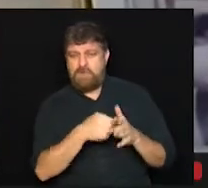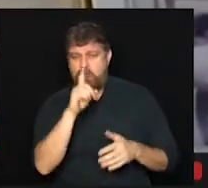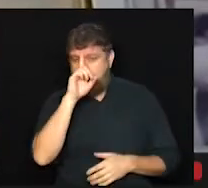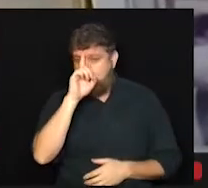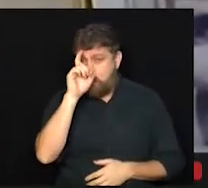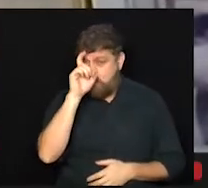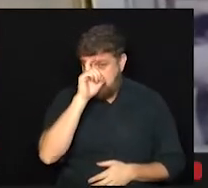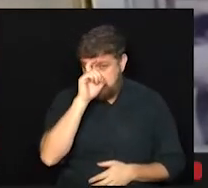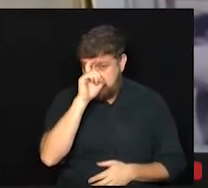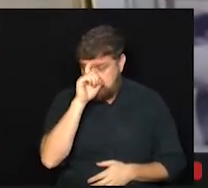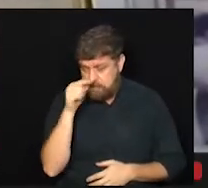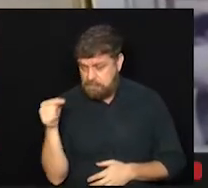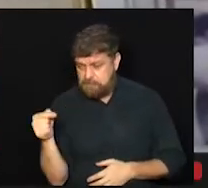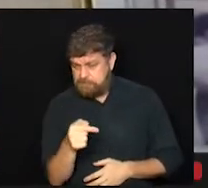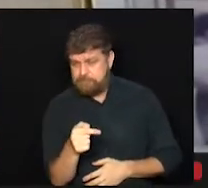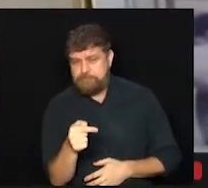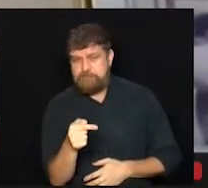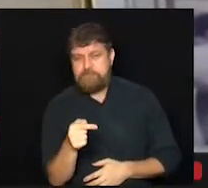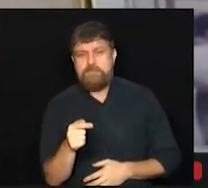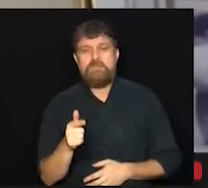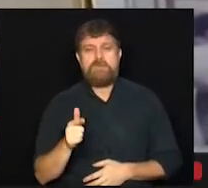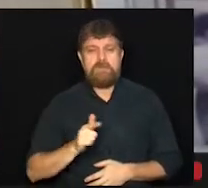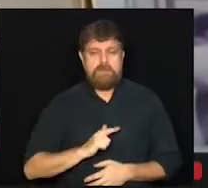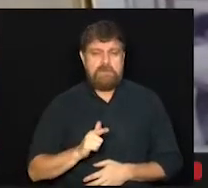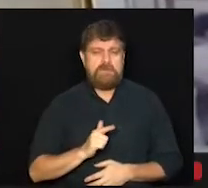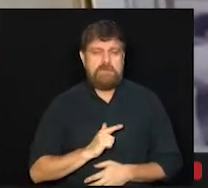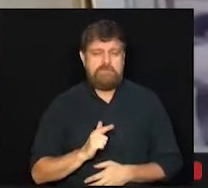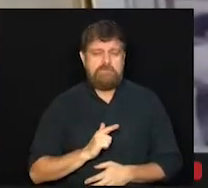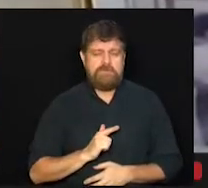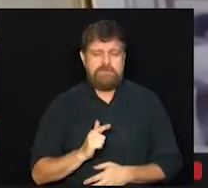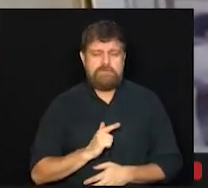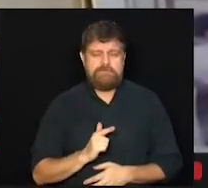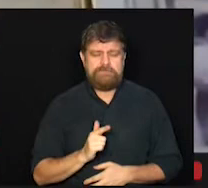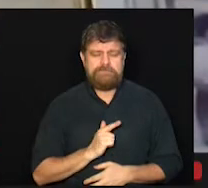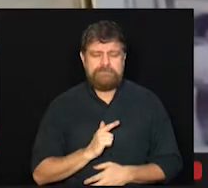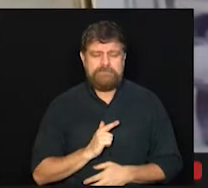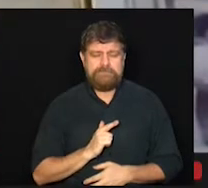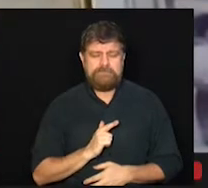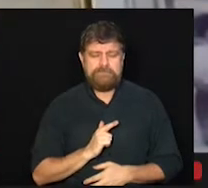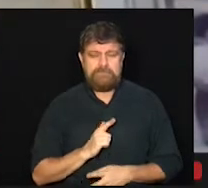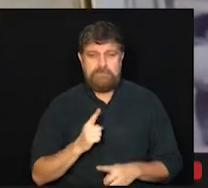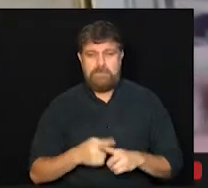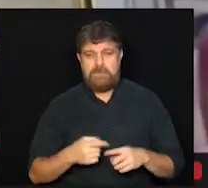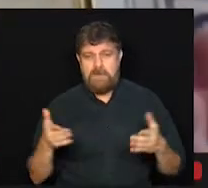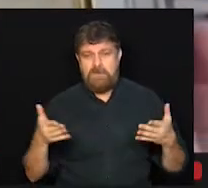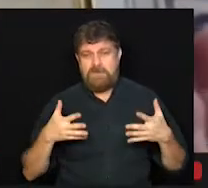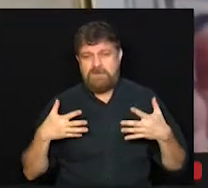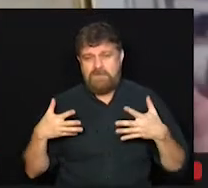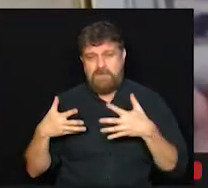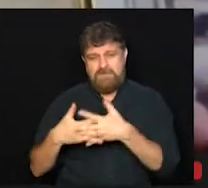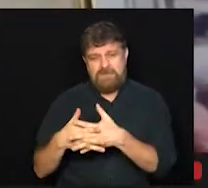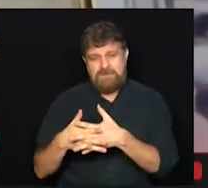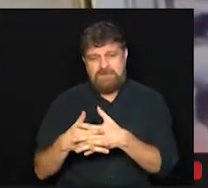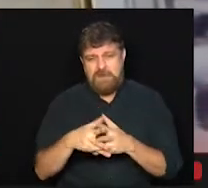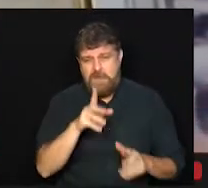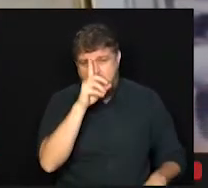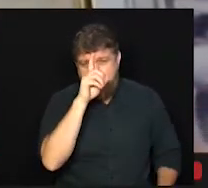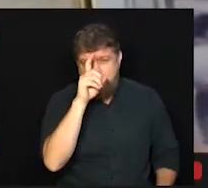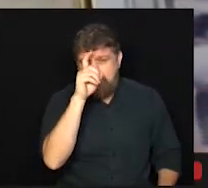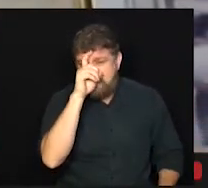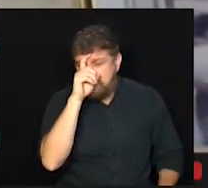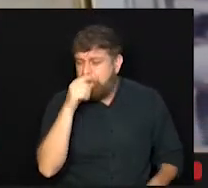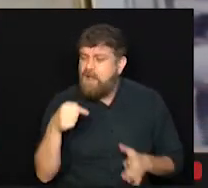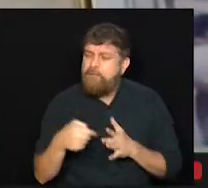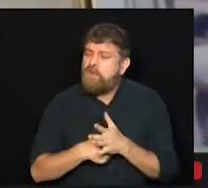hospital, nós tivemos, porque agora acho que eu estou confundindo o foco do hospital, qual que era